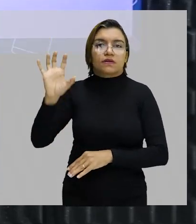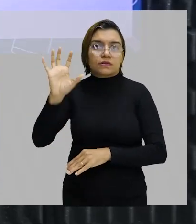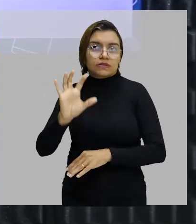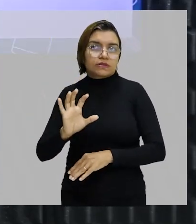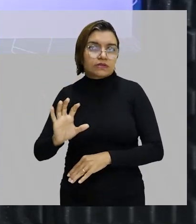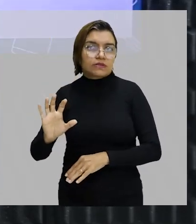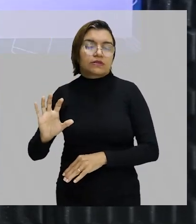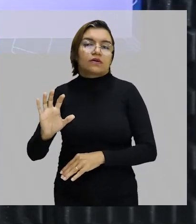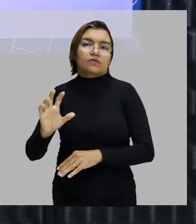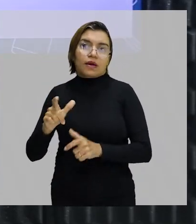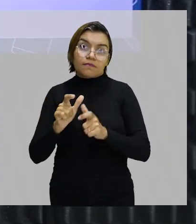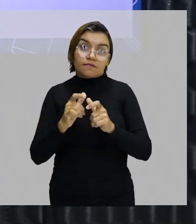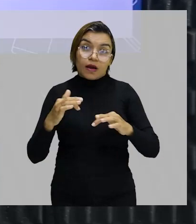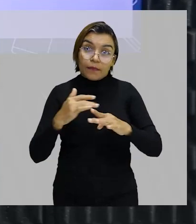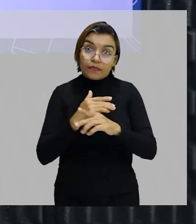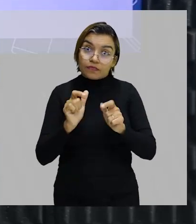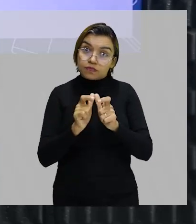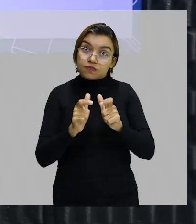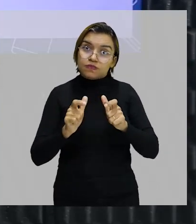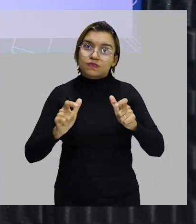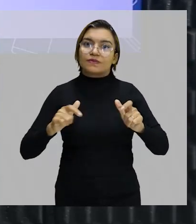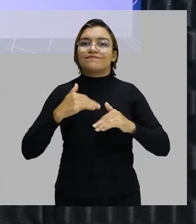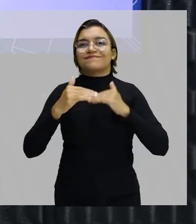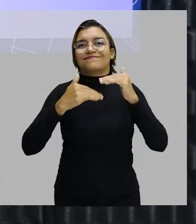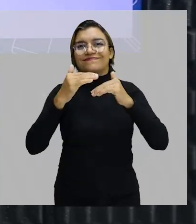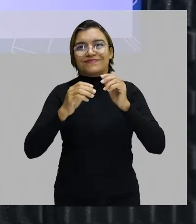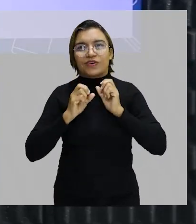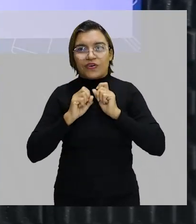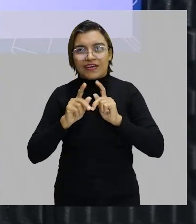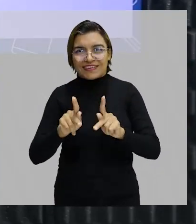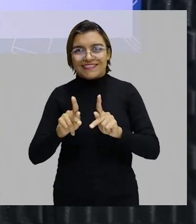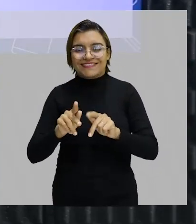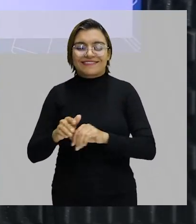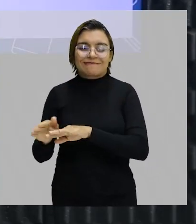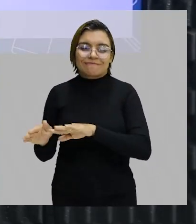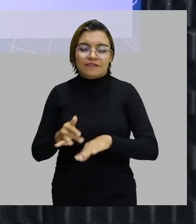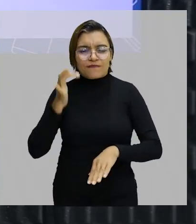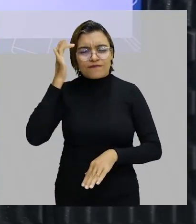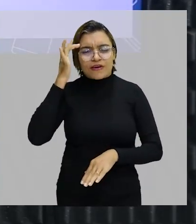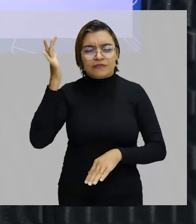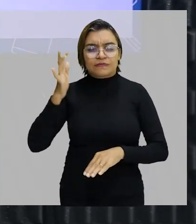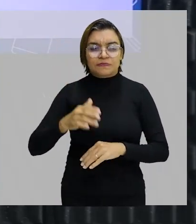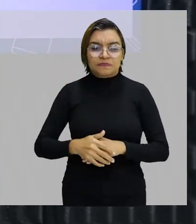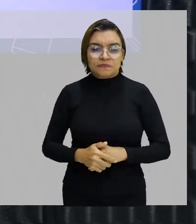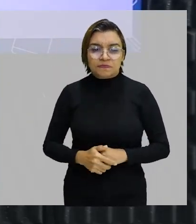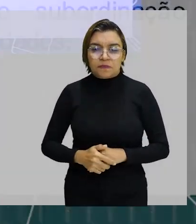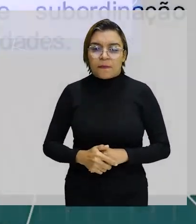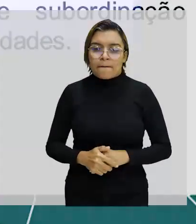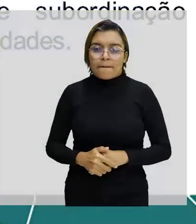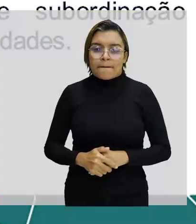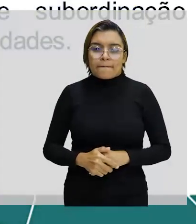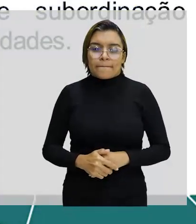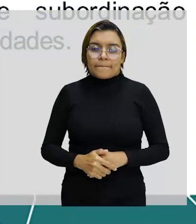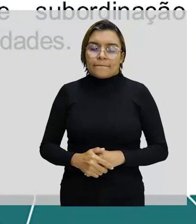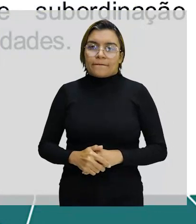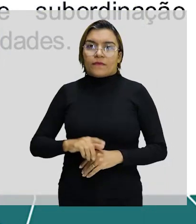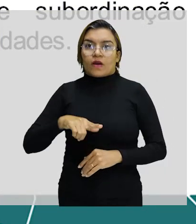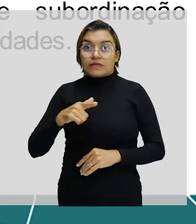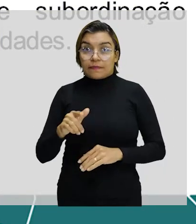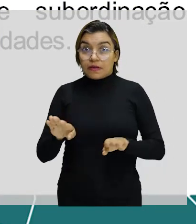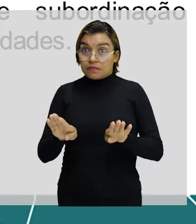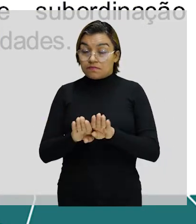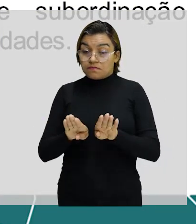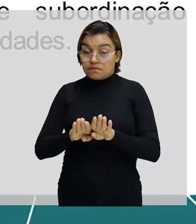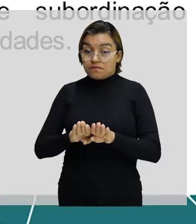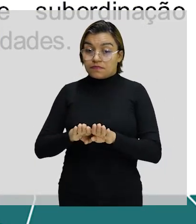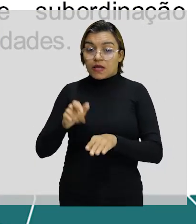a intensificação da urbanização. Beleza? Muito fácil, né? Gente, um outro dado interessante agora